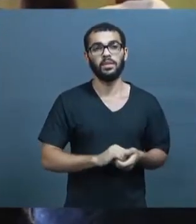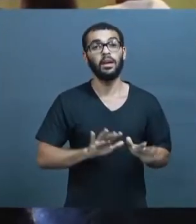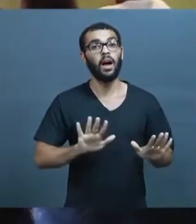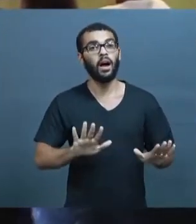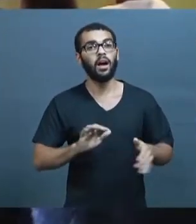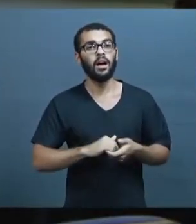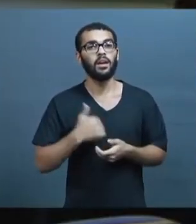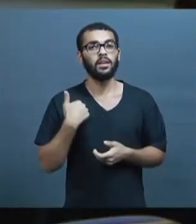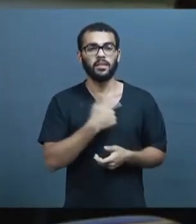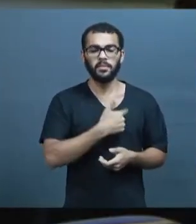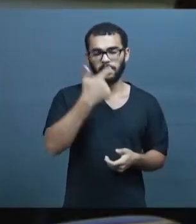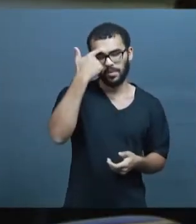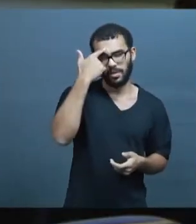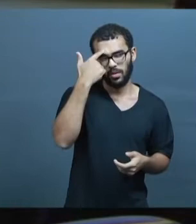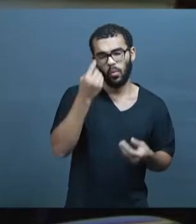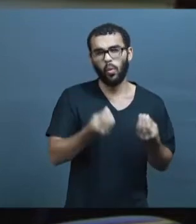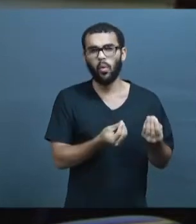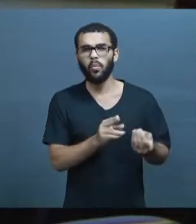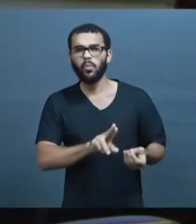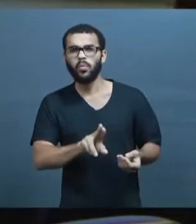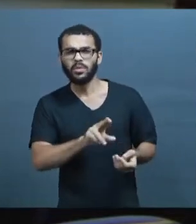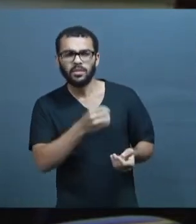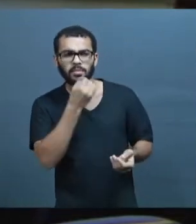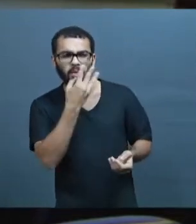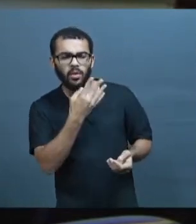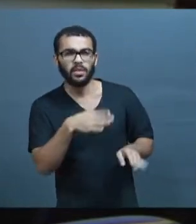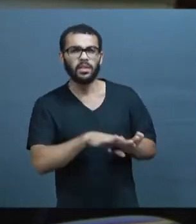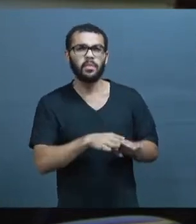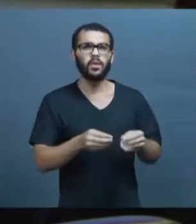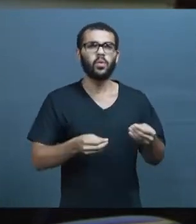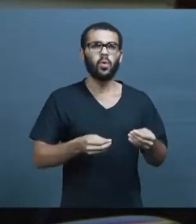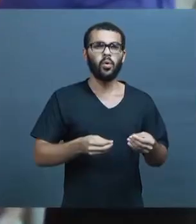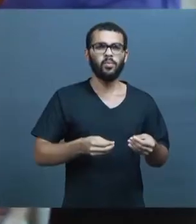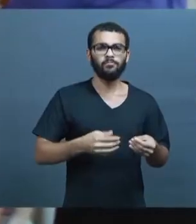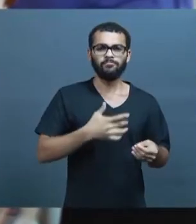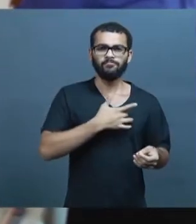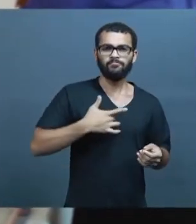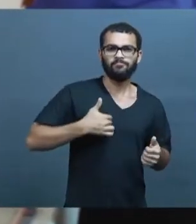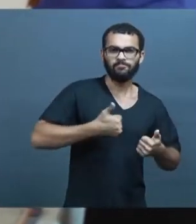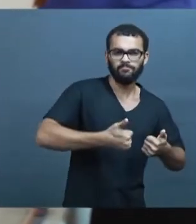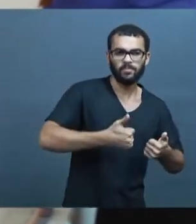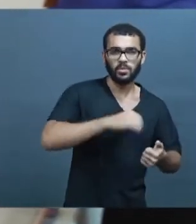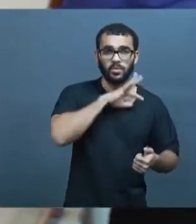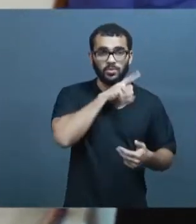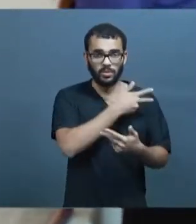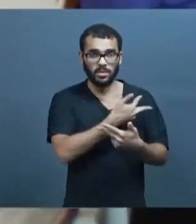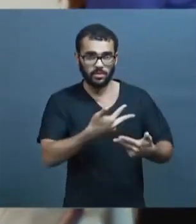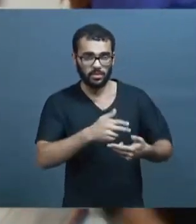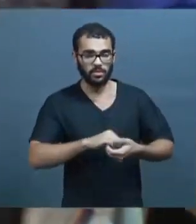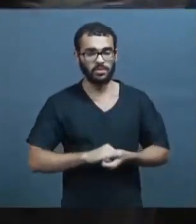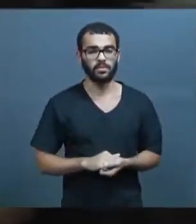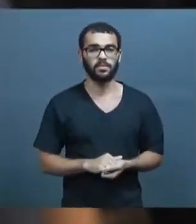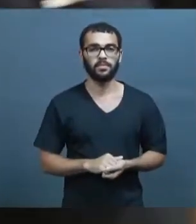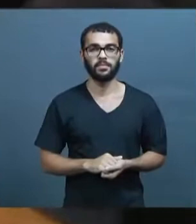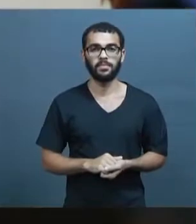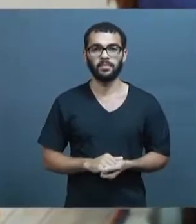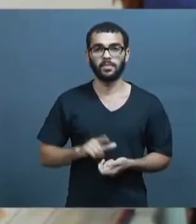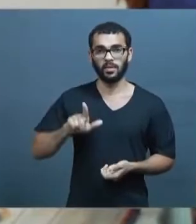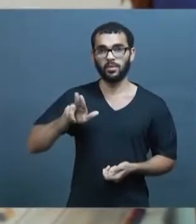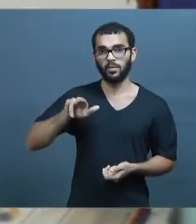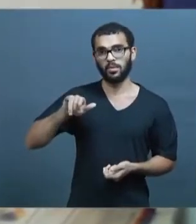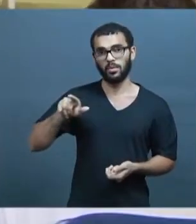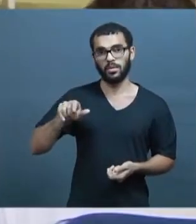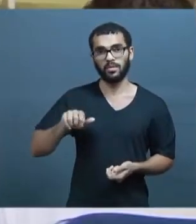gente usa da melhor forma possível e no maior bem-estar possível para esses animais. Luísa Braga fala sobre a importância do evento, que